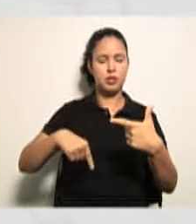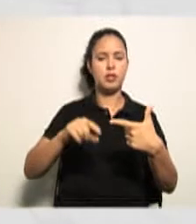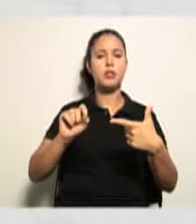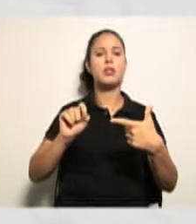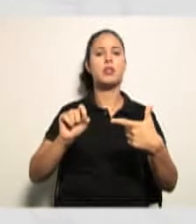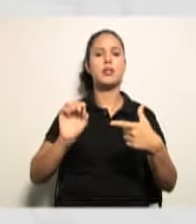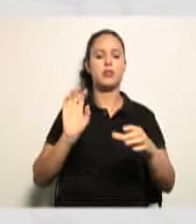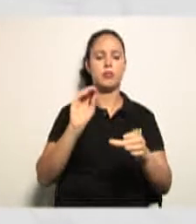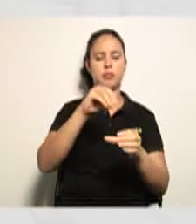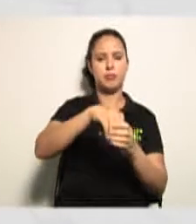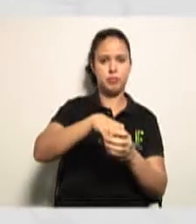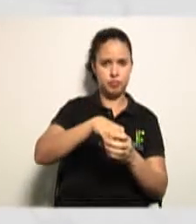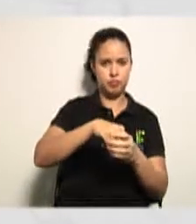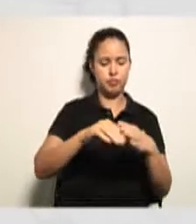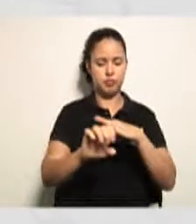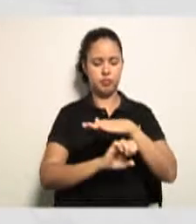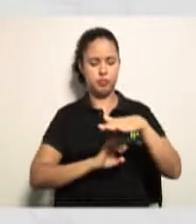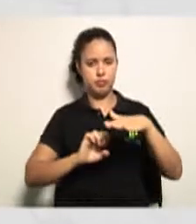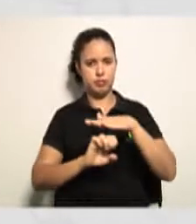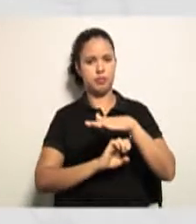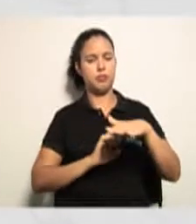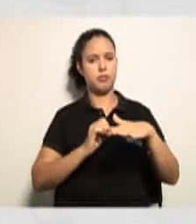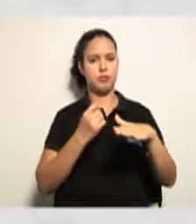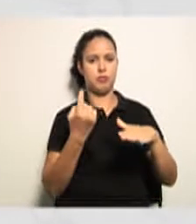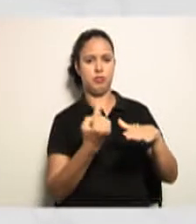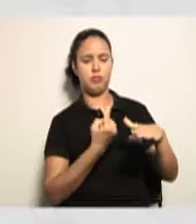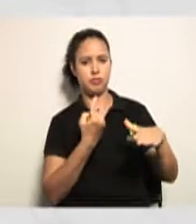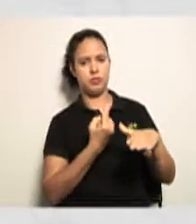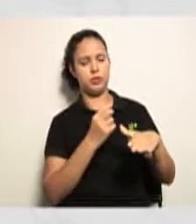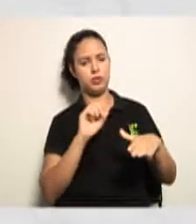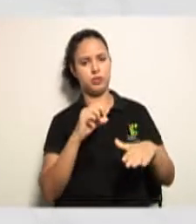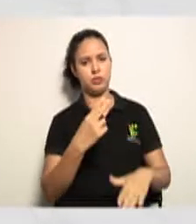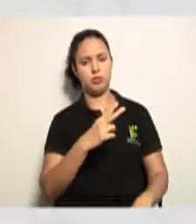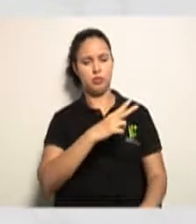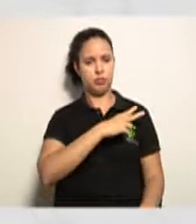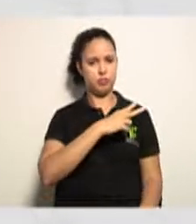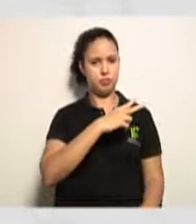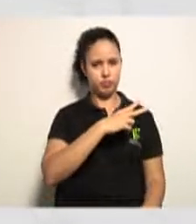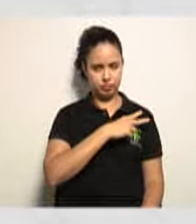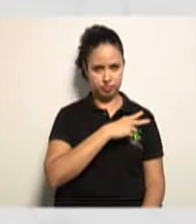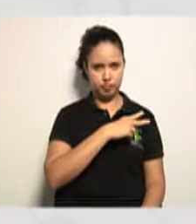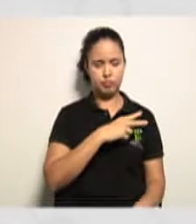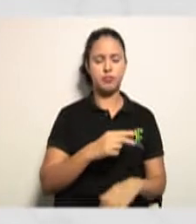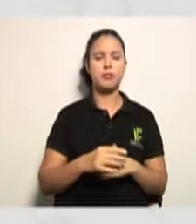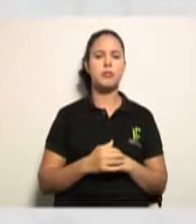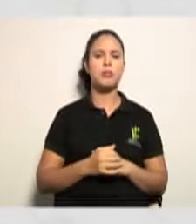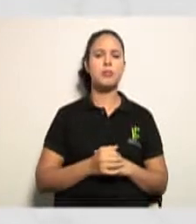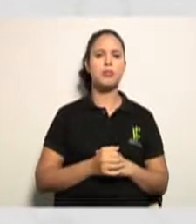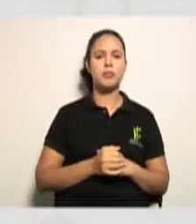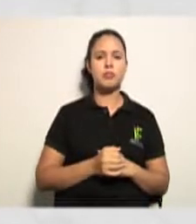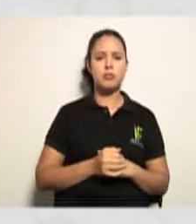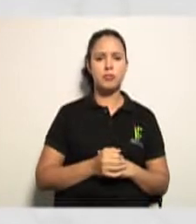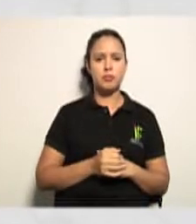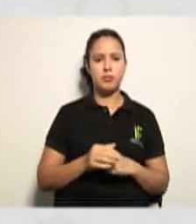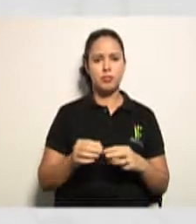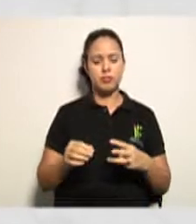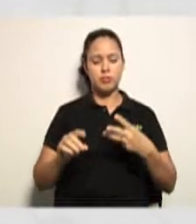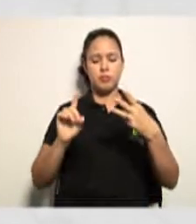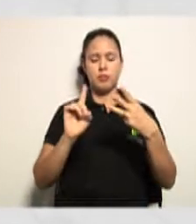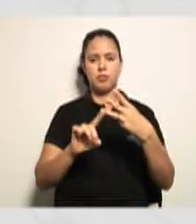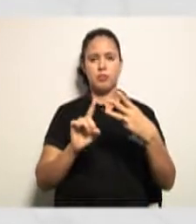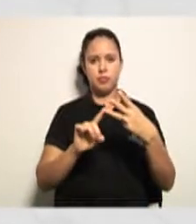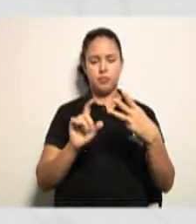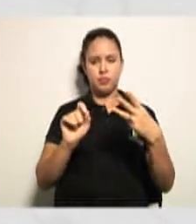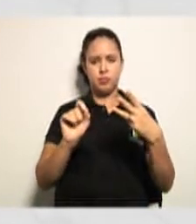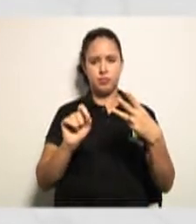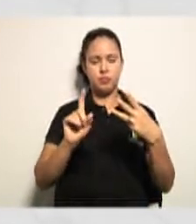por empresas individuais, limitadas e sociedades anônimas. E nós temos o terceiro setor, que ele